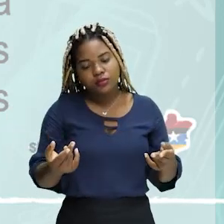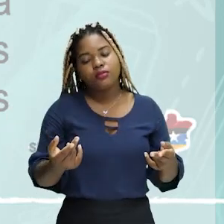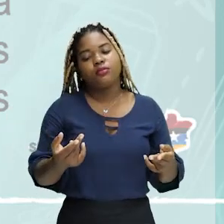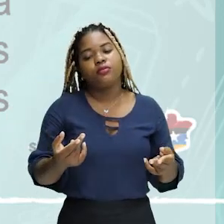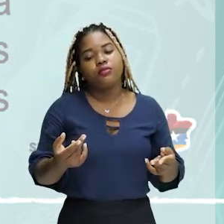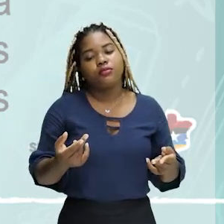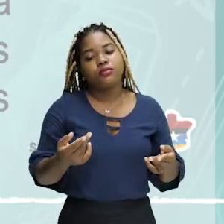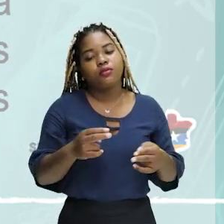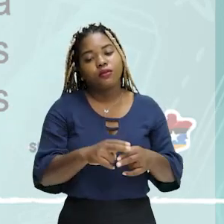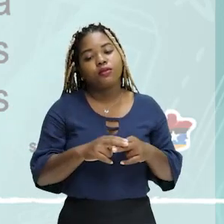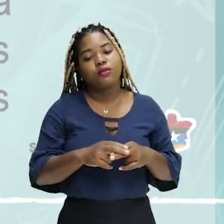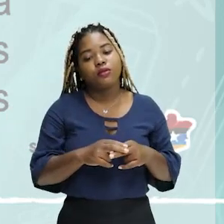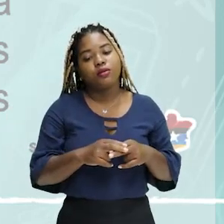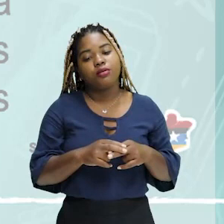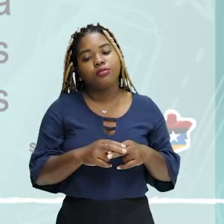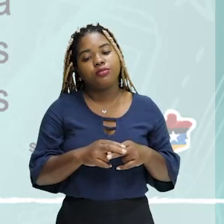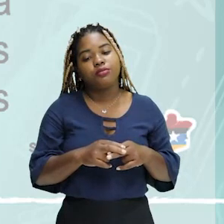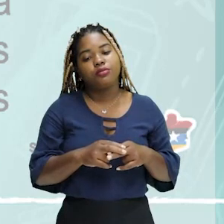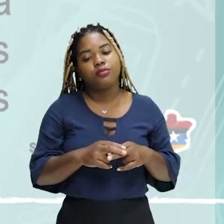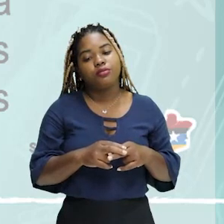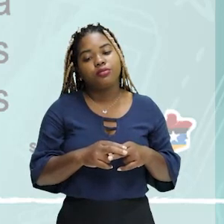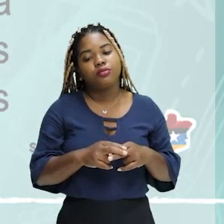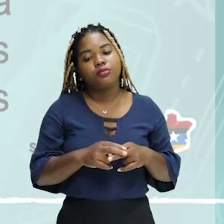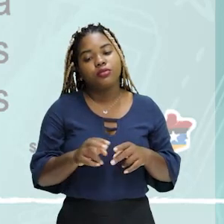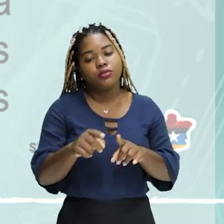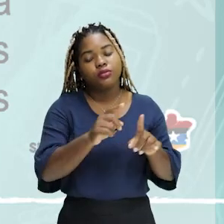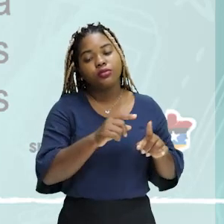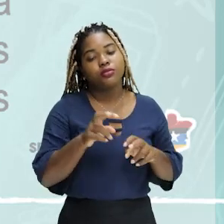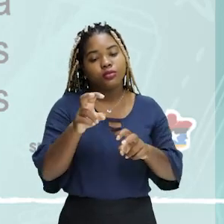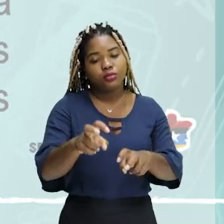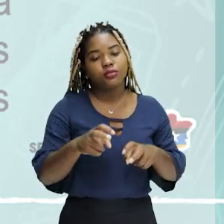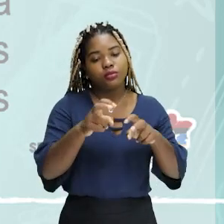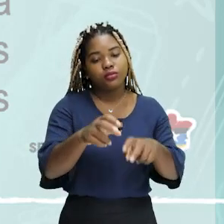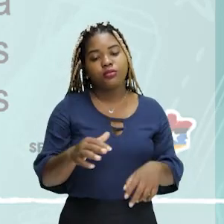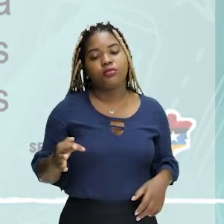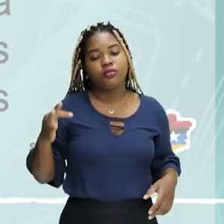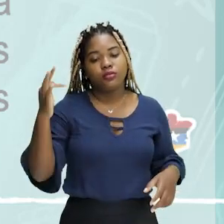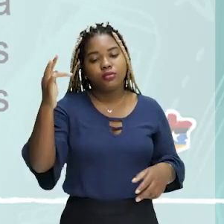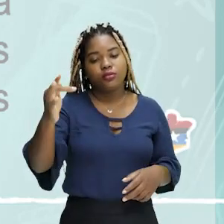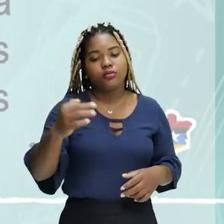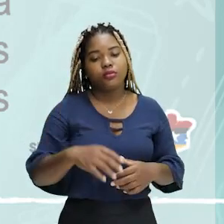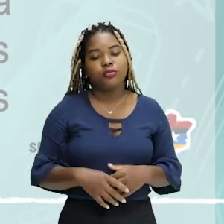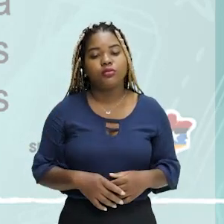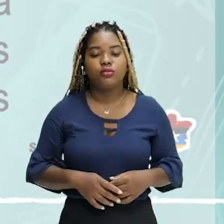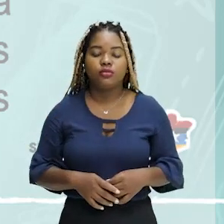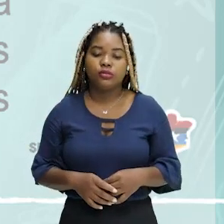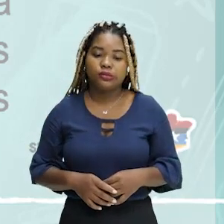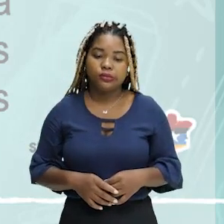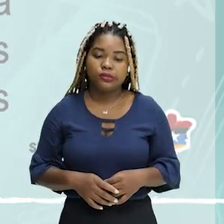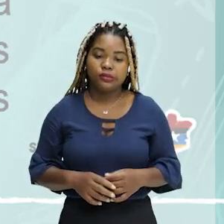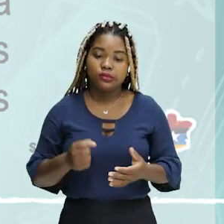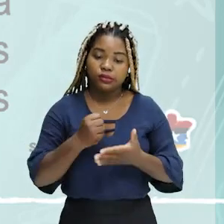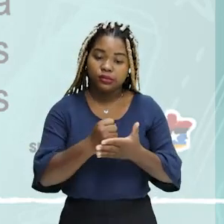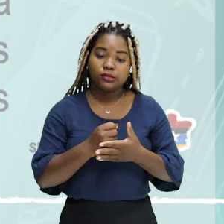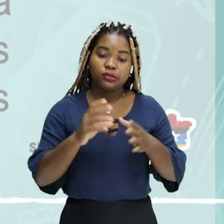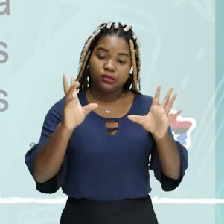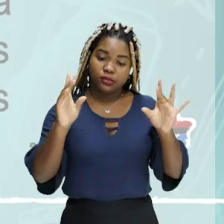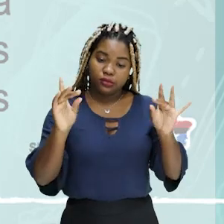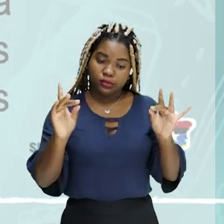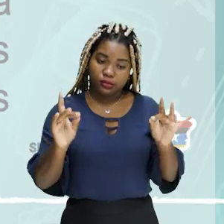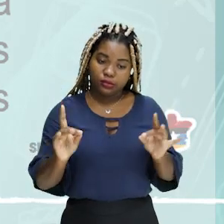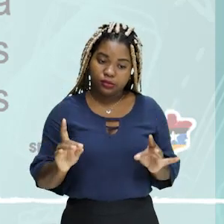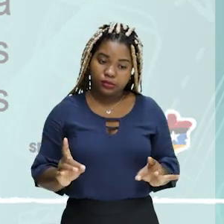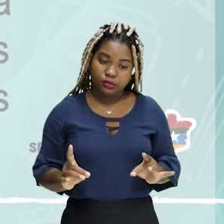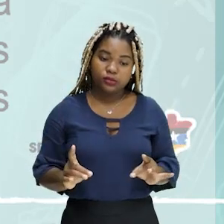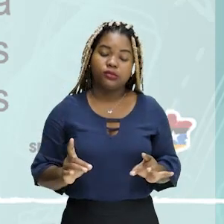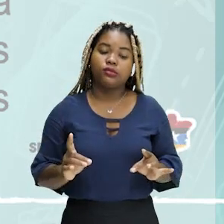com o modelo preconizado para a agricultura do futuro, né? São agentes altamente específicos e